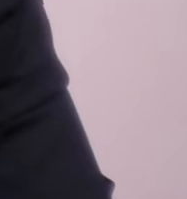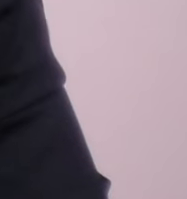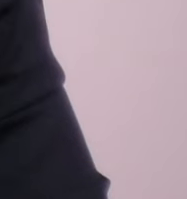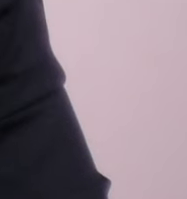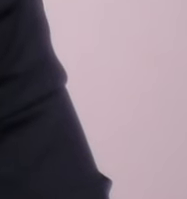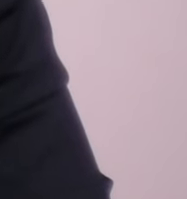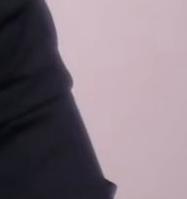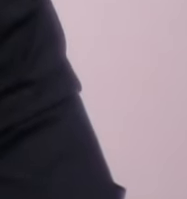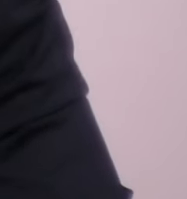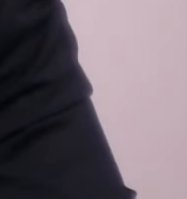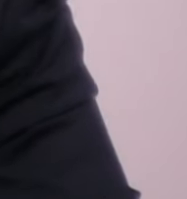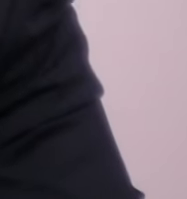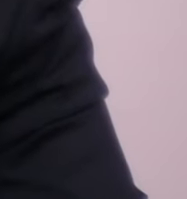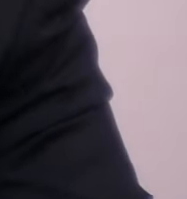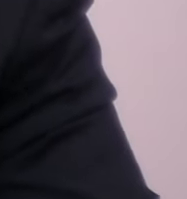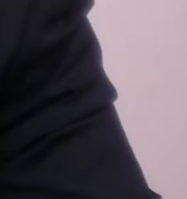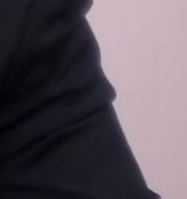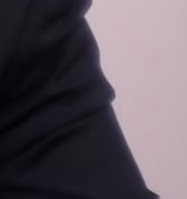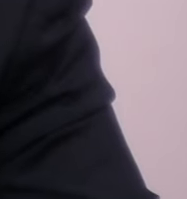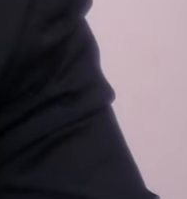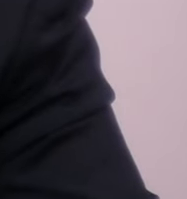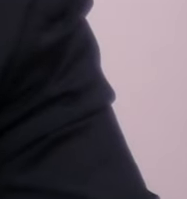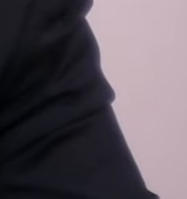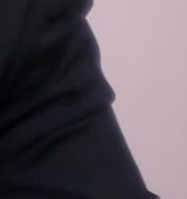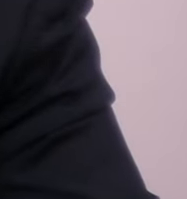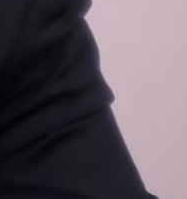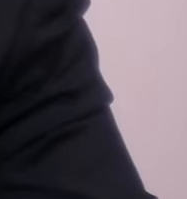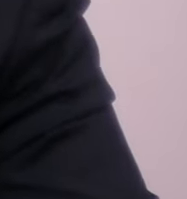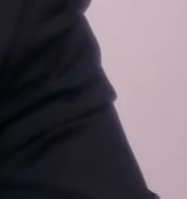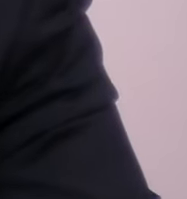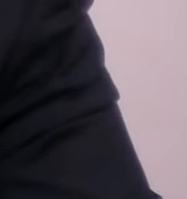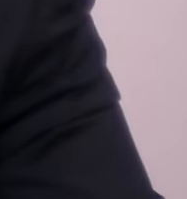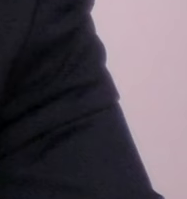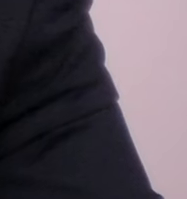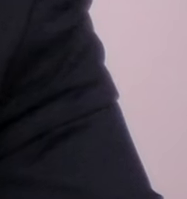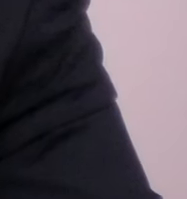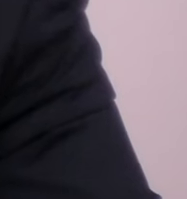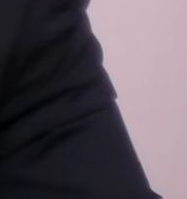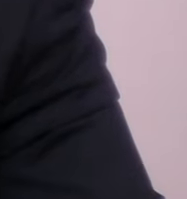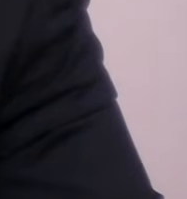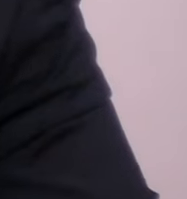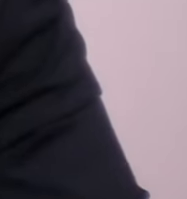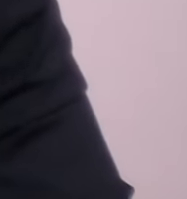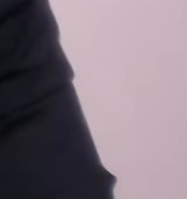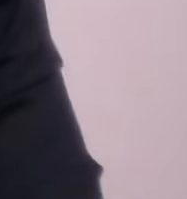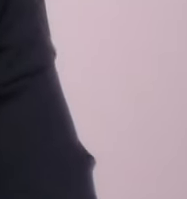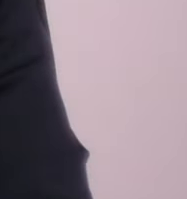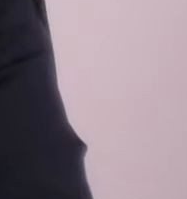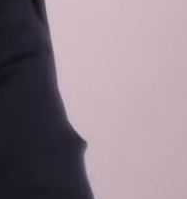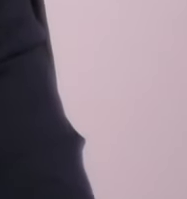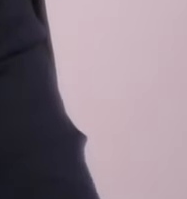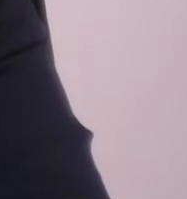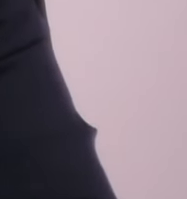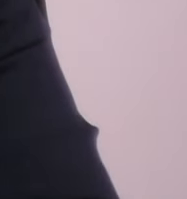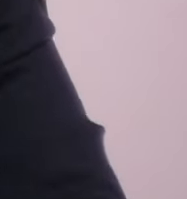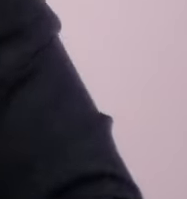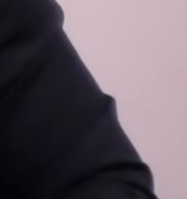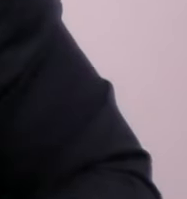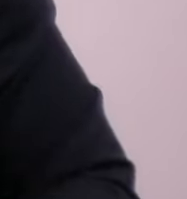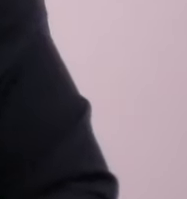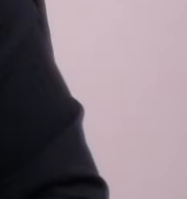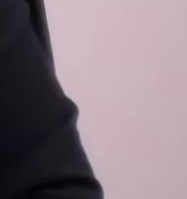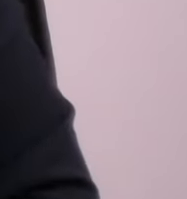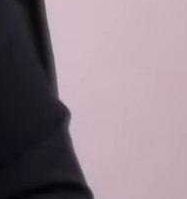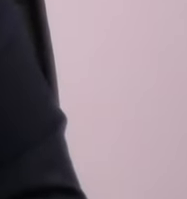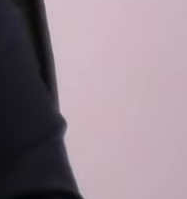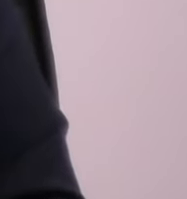orientar aí quando serão as próximas audiências regionalizadas, podendo ouvir os setores locais, os setores comunitários locais, sobretudo as